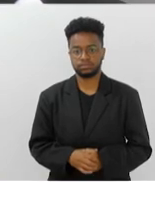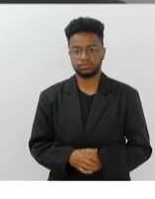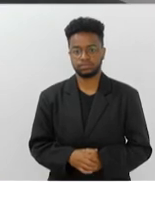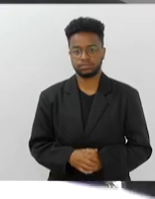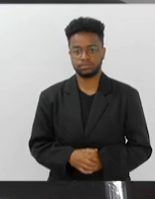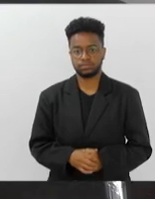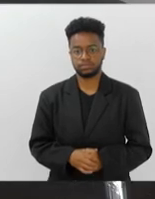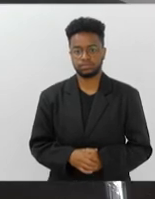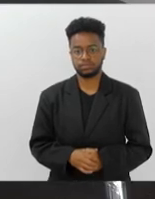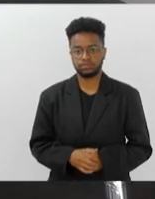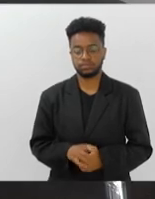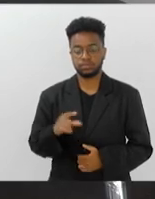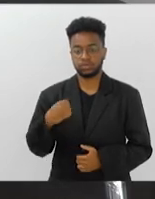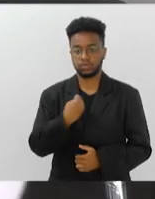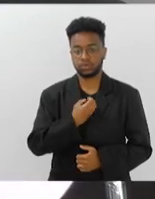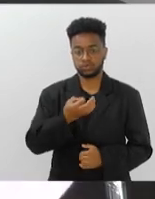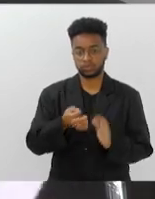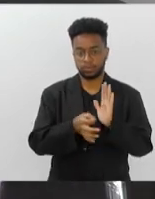no nosso parecer,